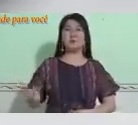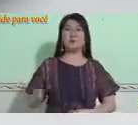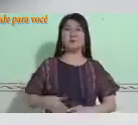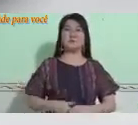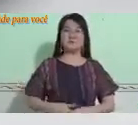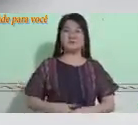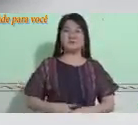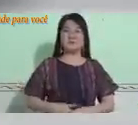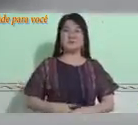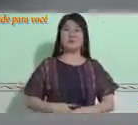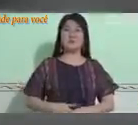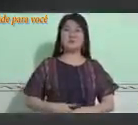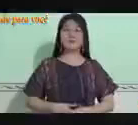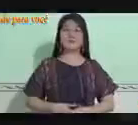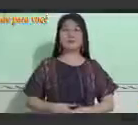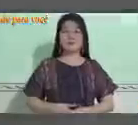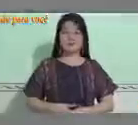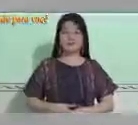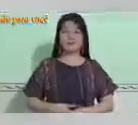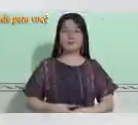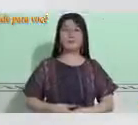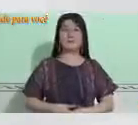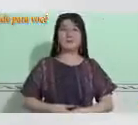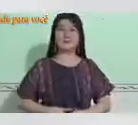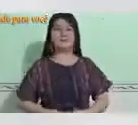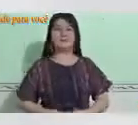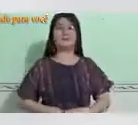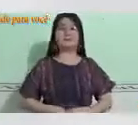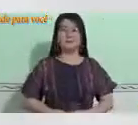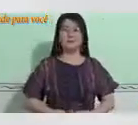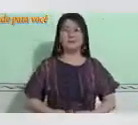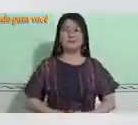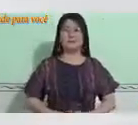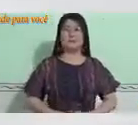presença de alterações nesta região através do exame físico.